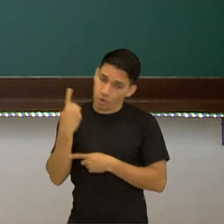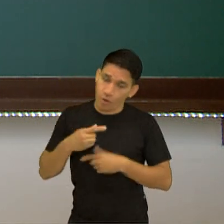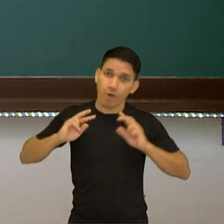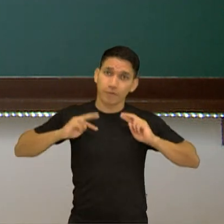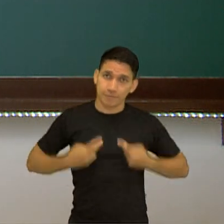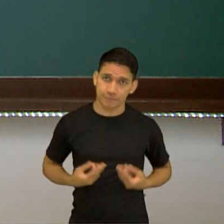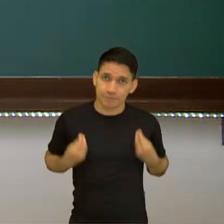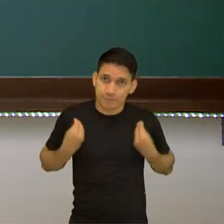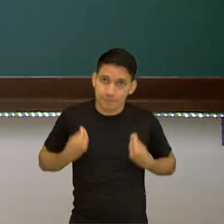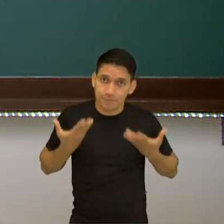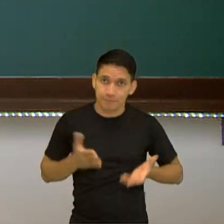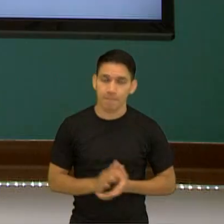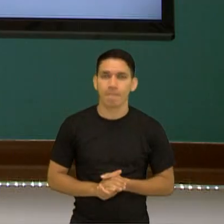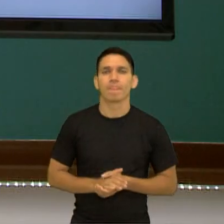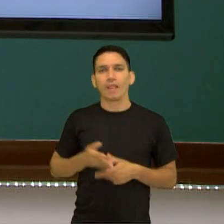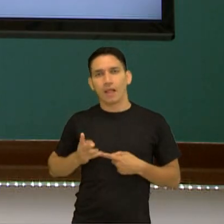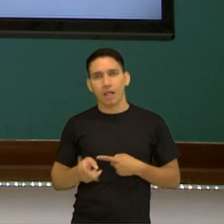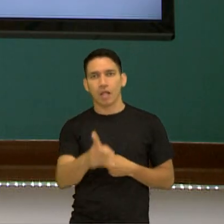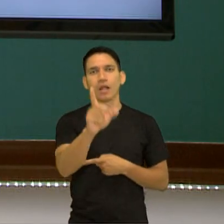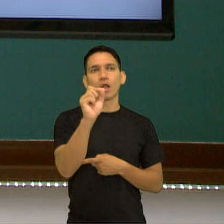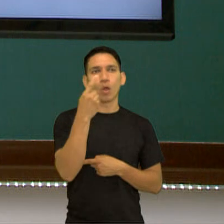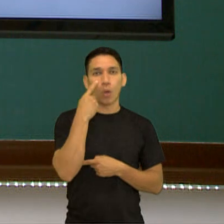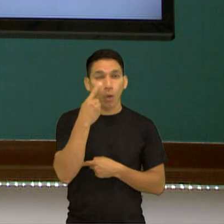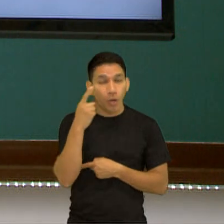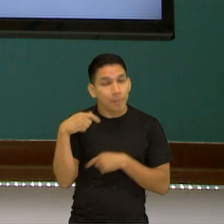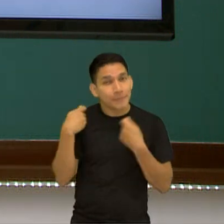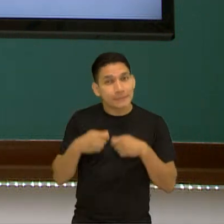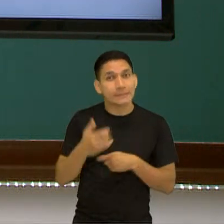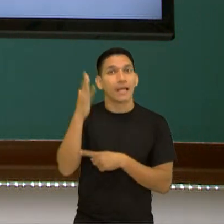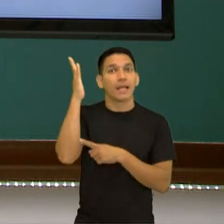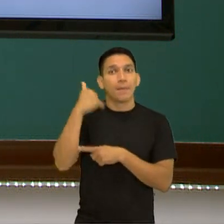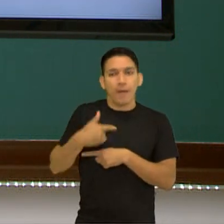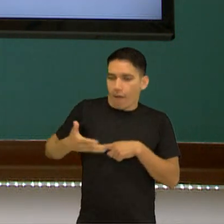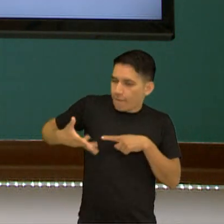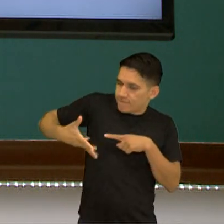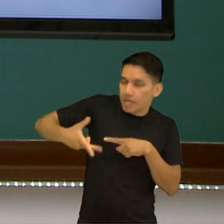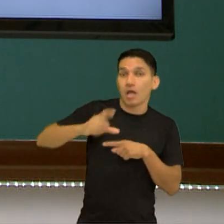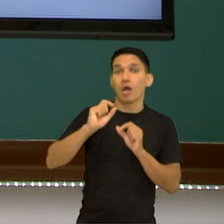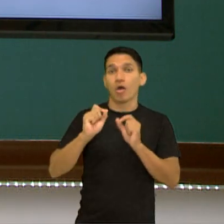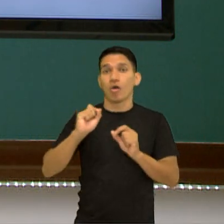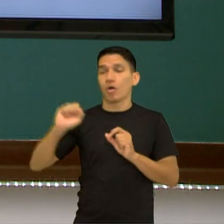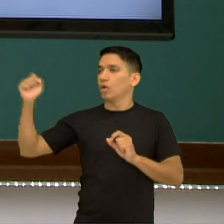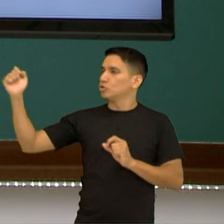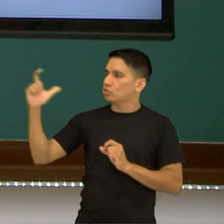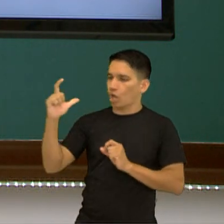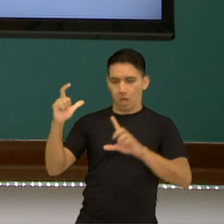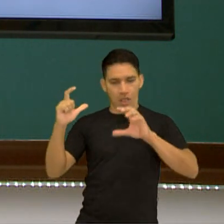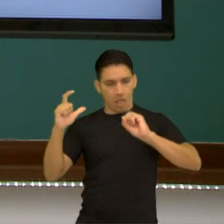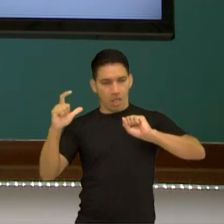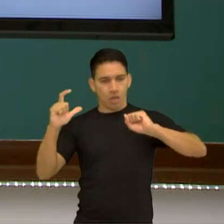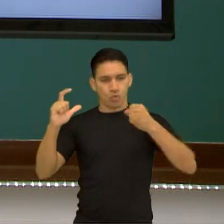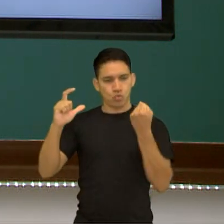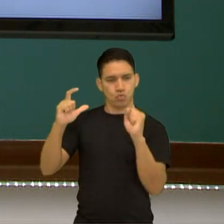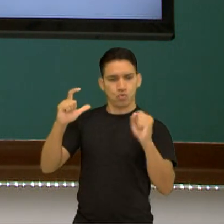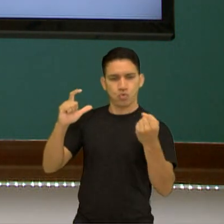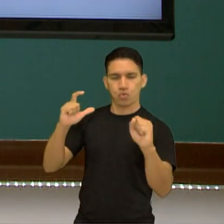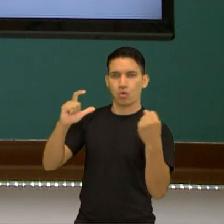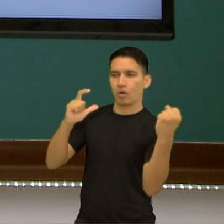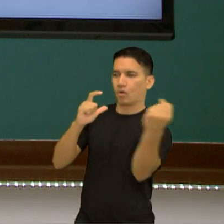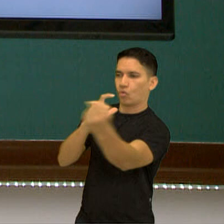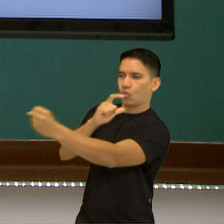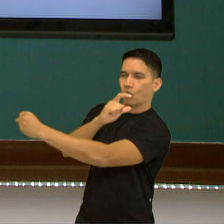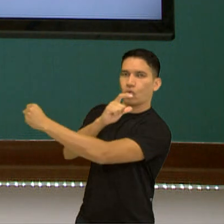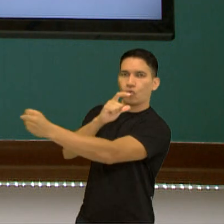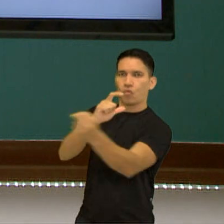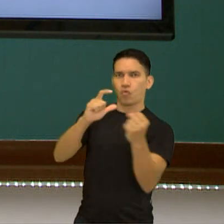Terra. E continuando, a gente tem que saber que a velocidade de rotação e de translação da Terra não